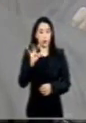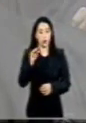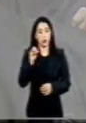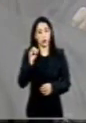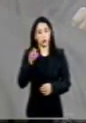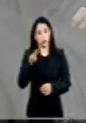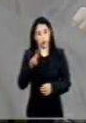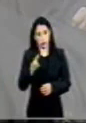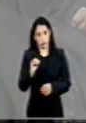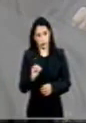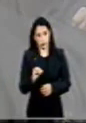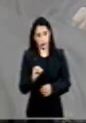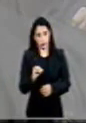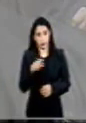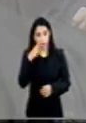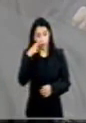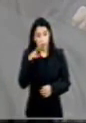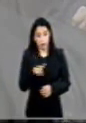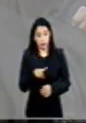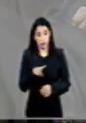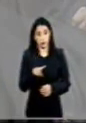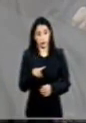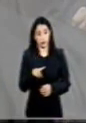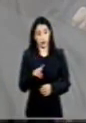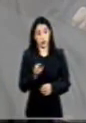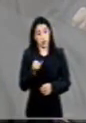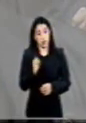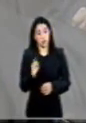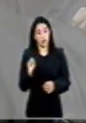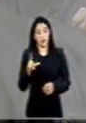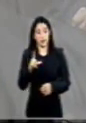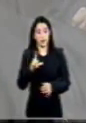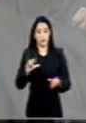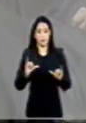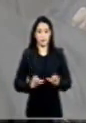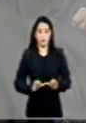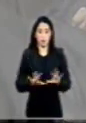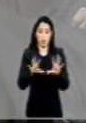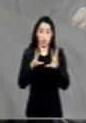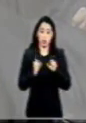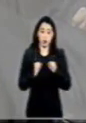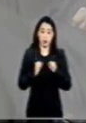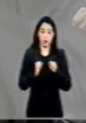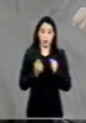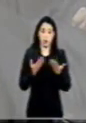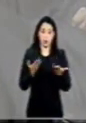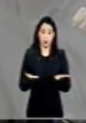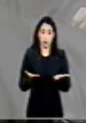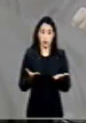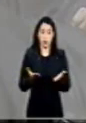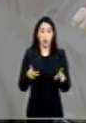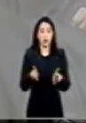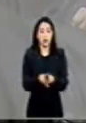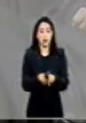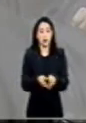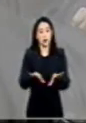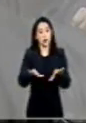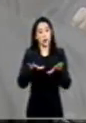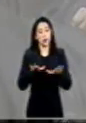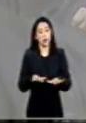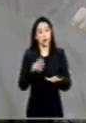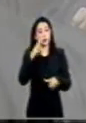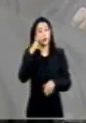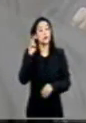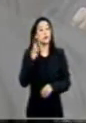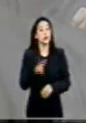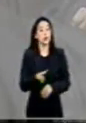Portanto, se essa prerrogativa de foro vai ser atingida, essa Igreja Corte também naquela oportunidade entendeu que qualquer medida,